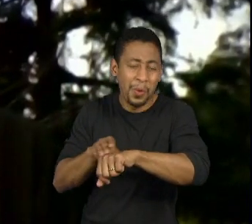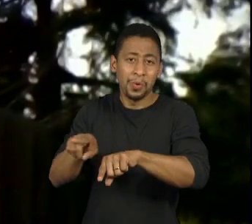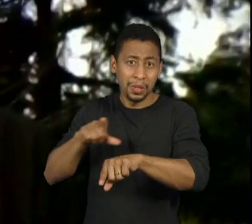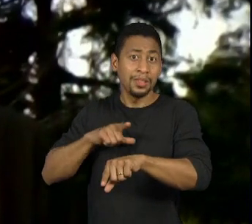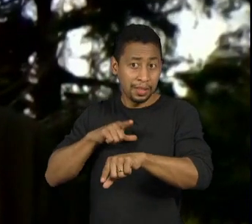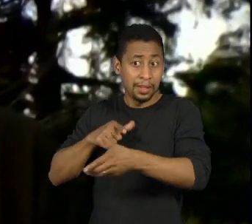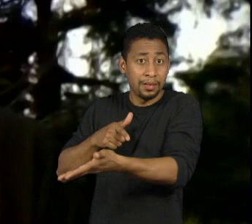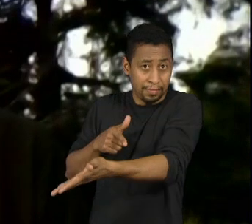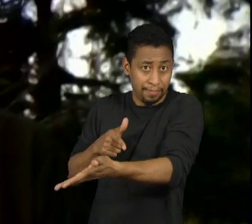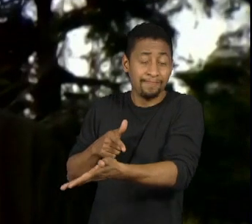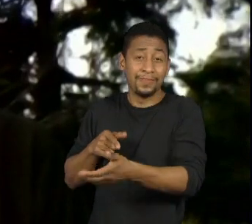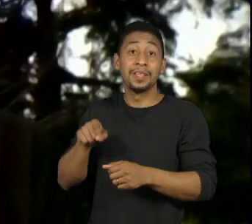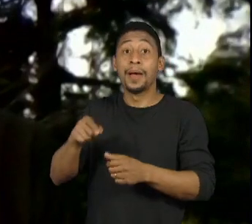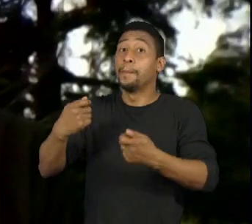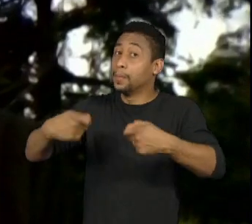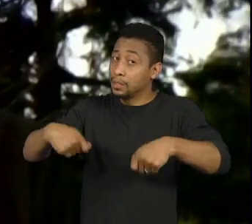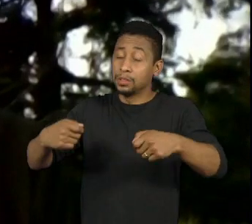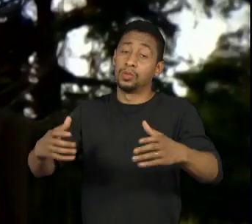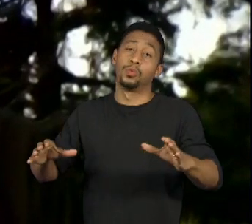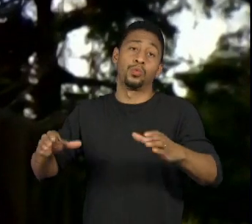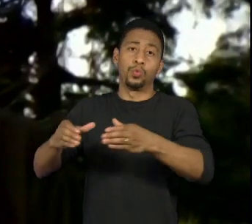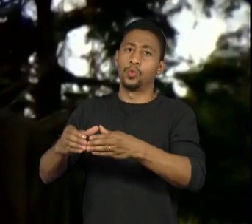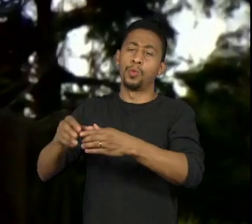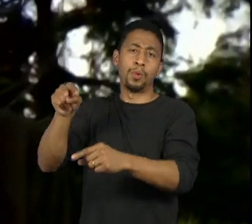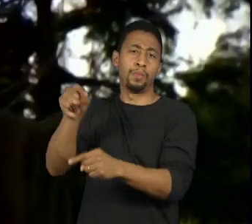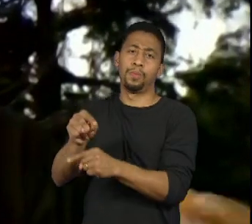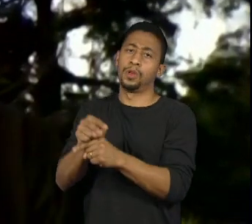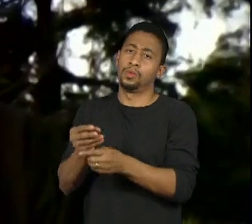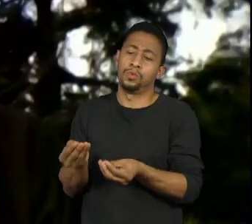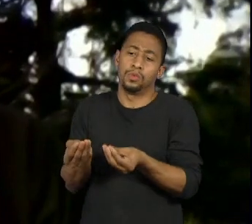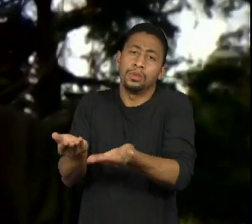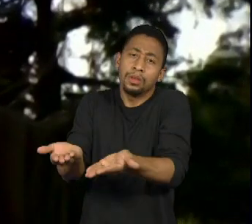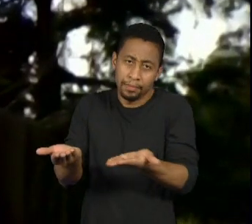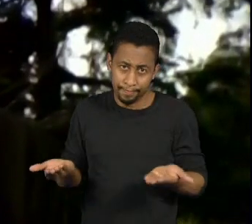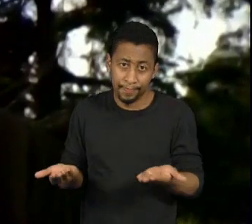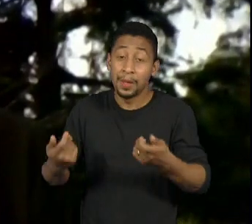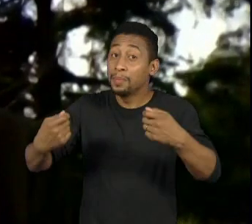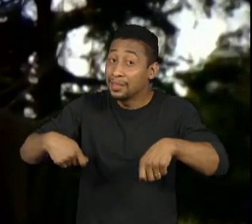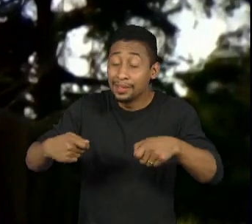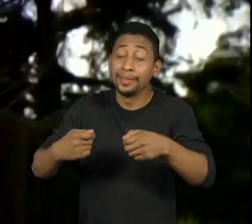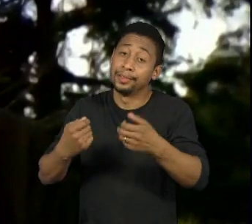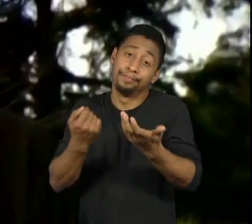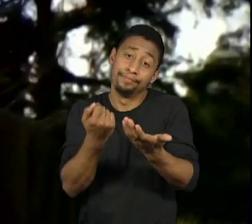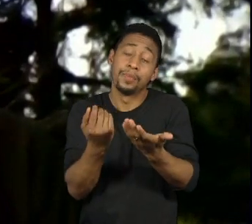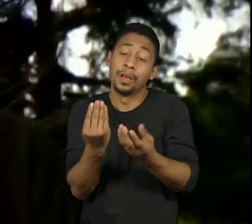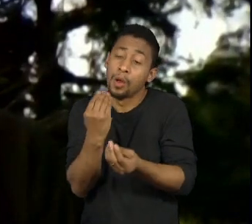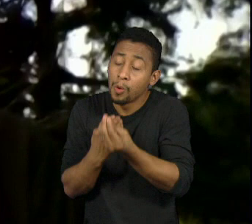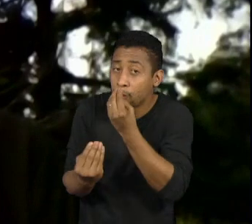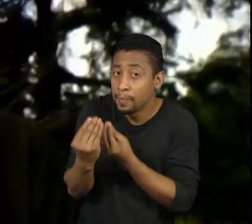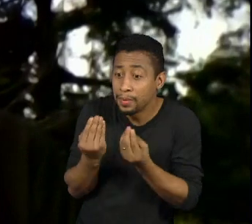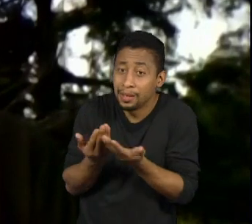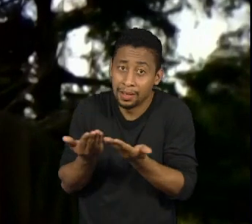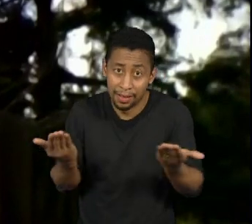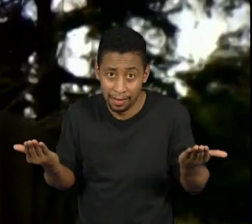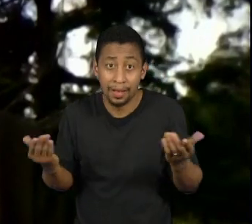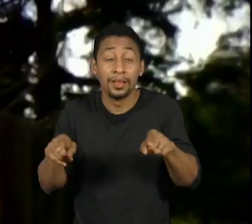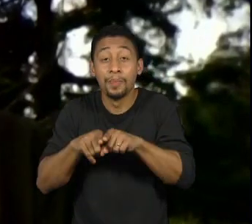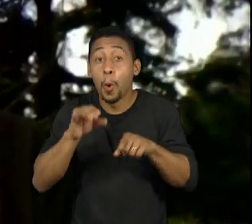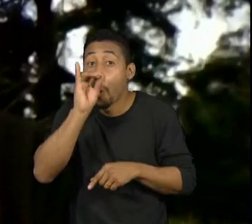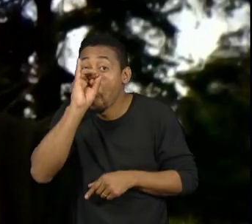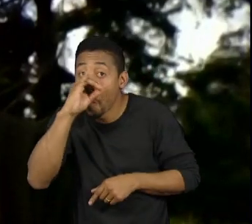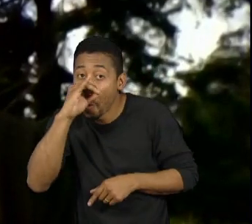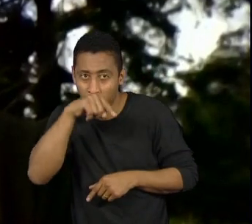rede que a sustente aqui. Ela tem que ter o porco do mato, o alimento natural dela. O porco do mato tem que ter o